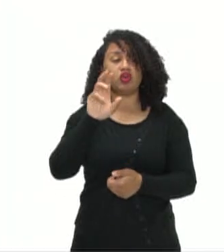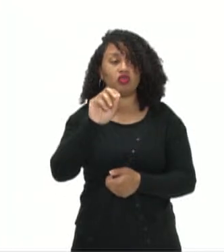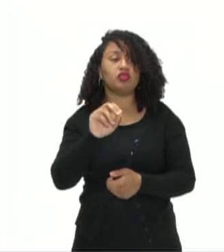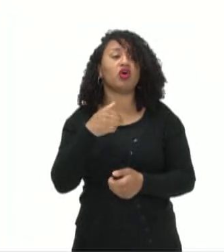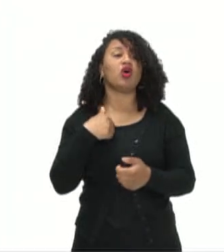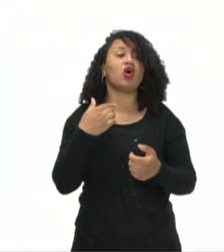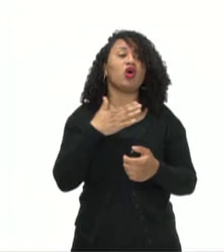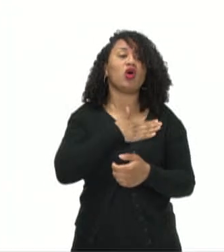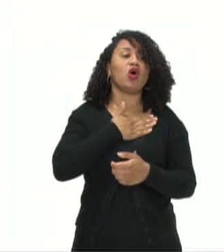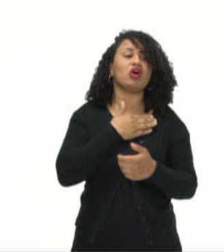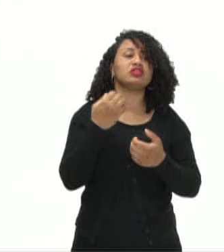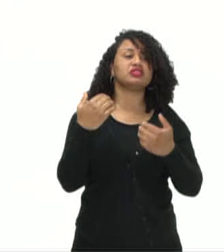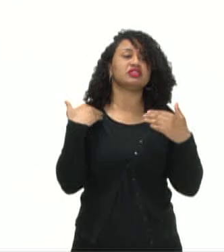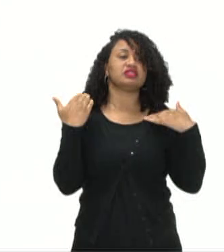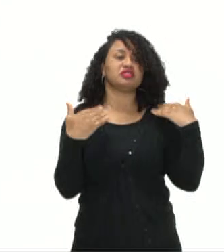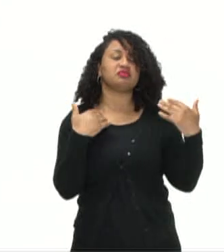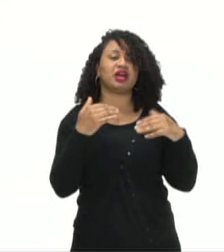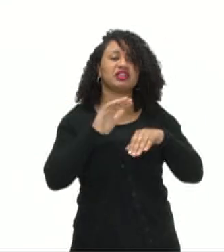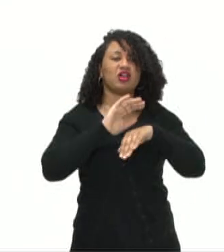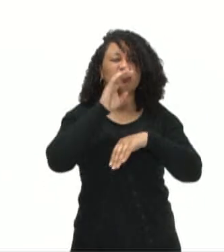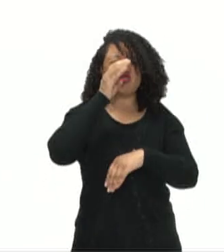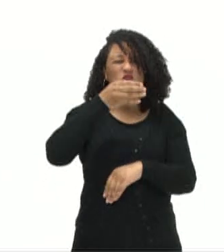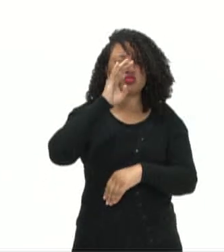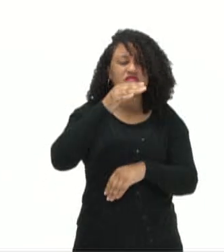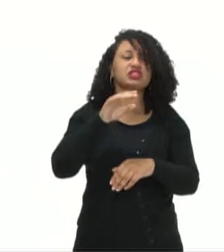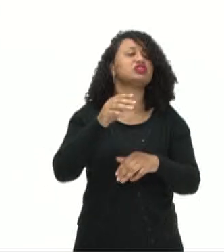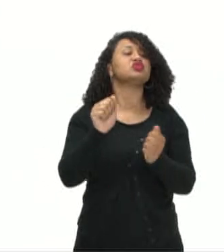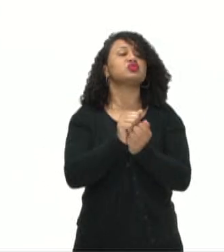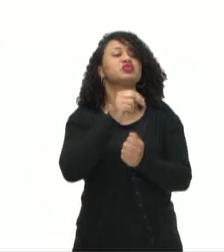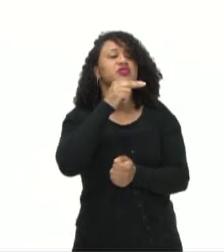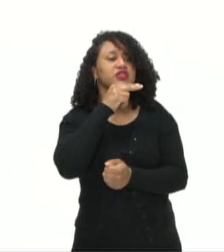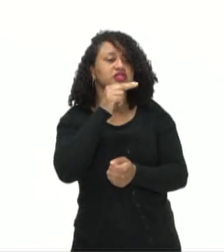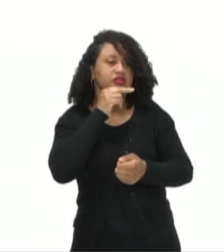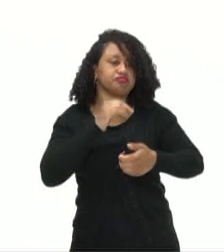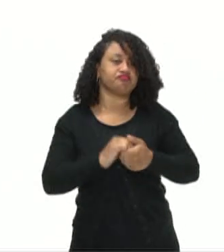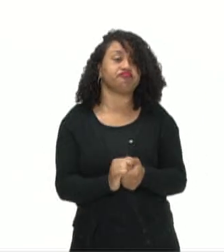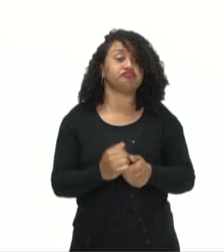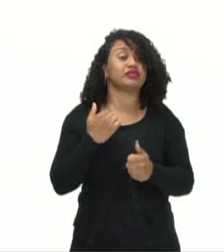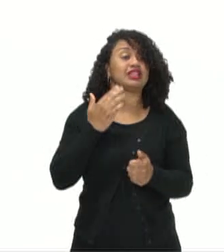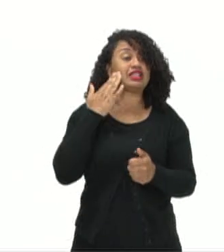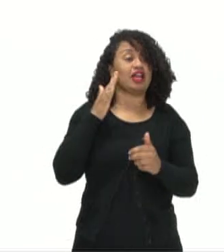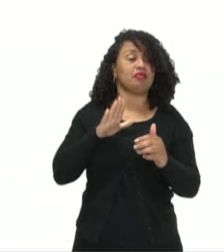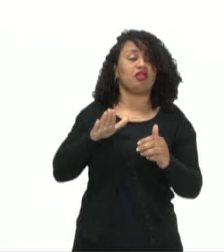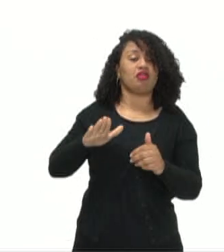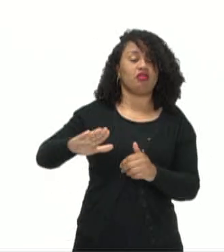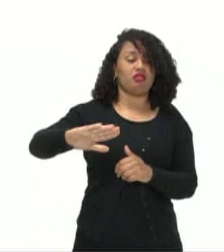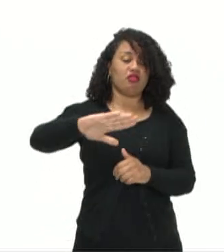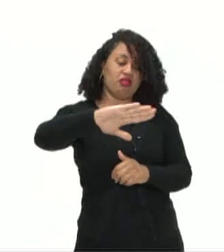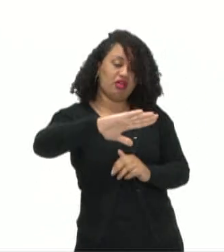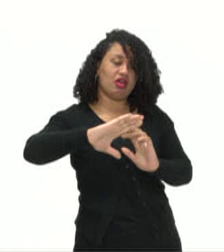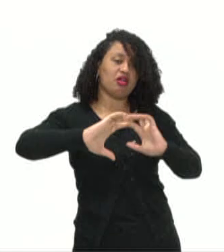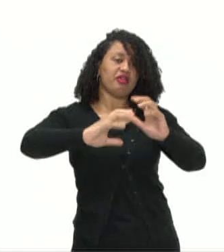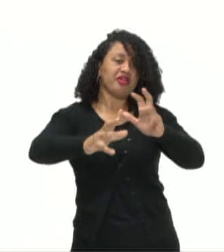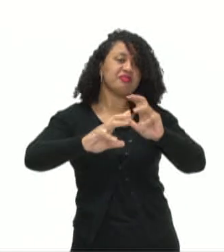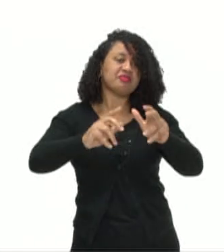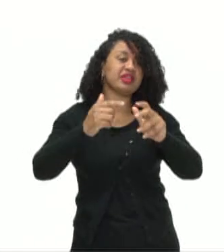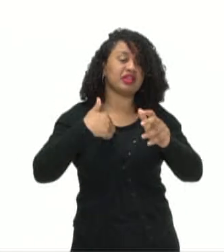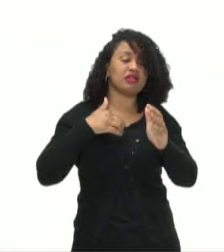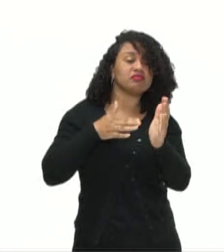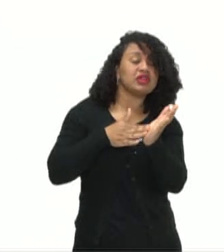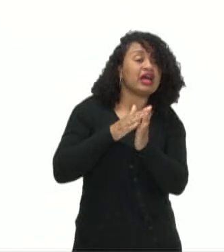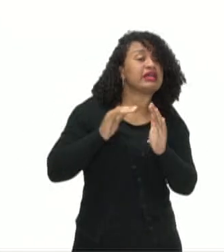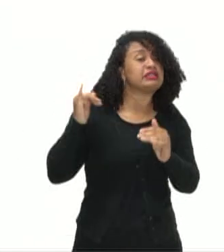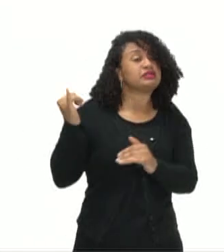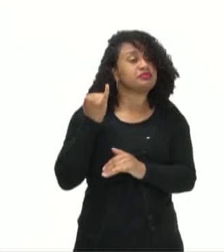seu Fusca e com a sua neta Cleide. Ela sabe que em uma curva a aderência do pneu do asfalto é